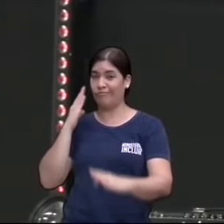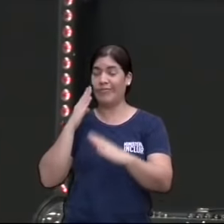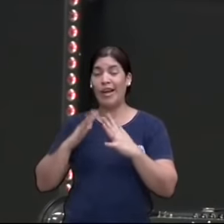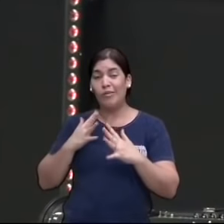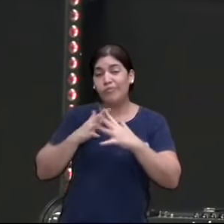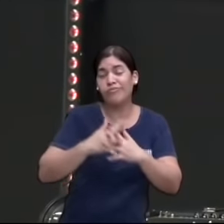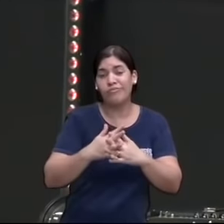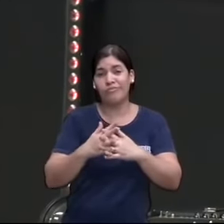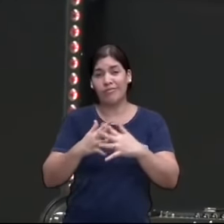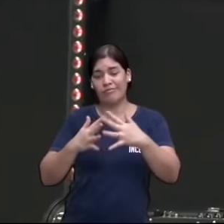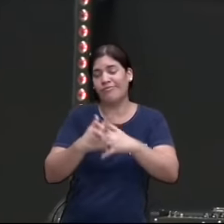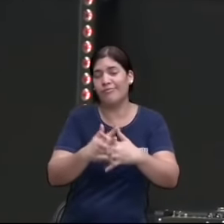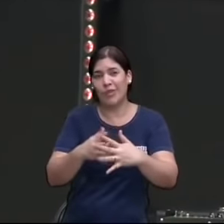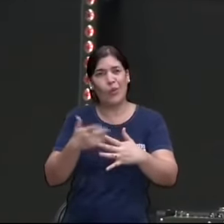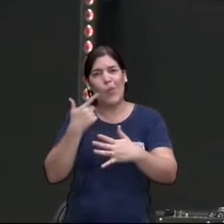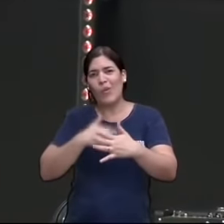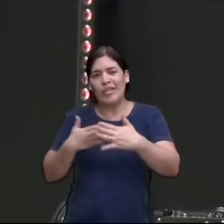de jogar o jogo.